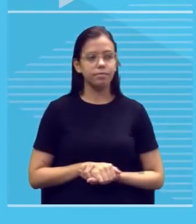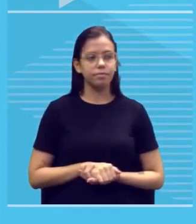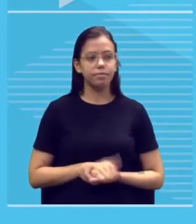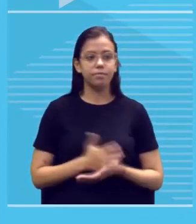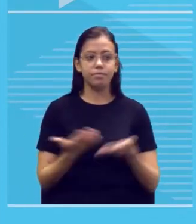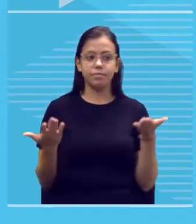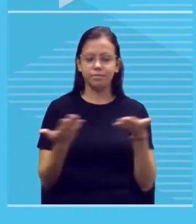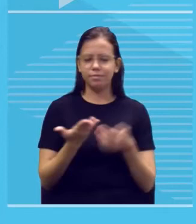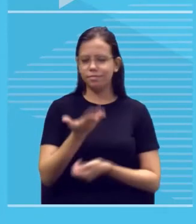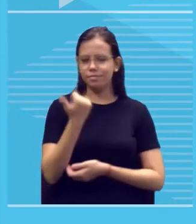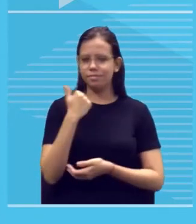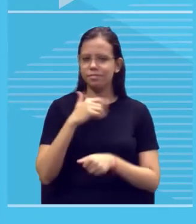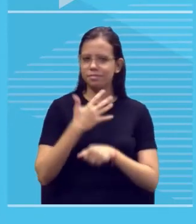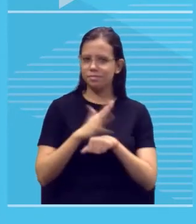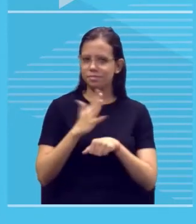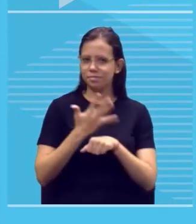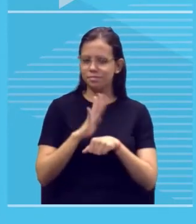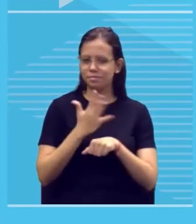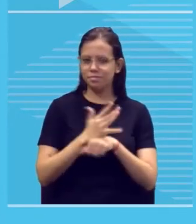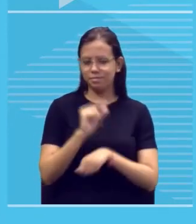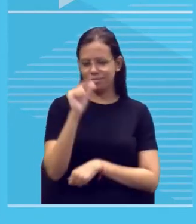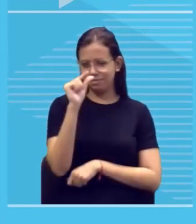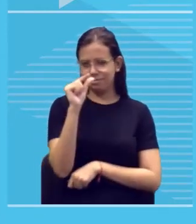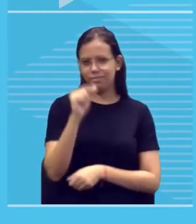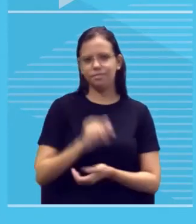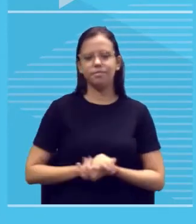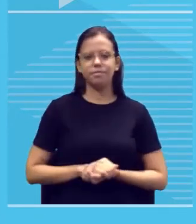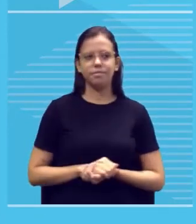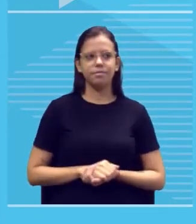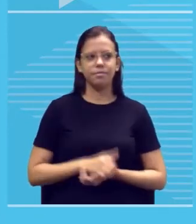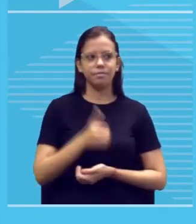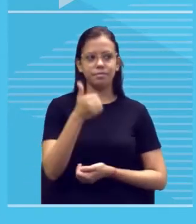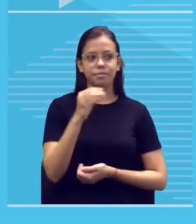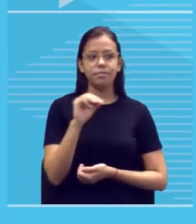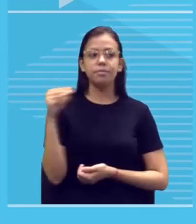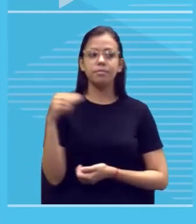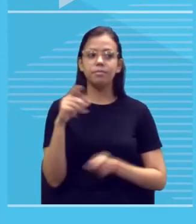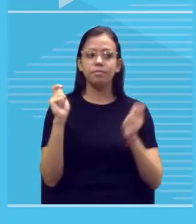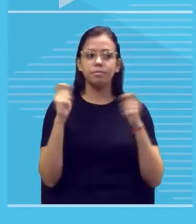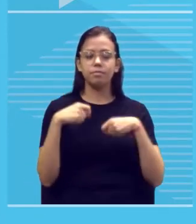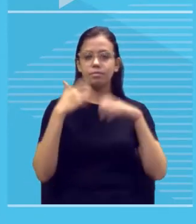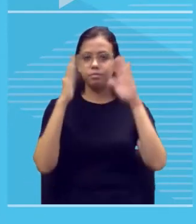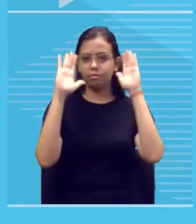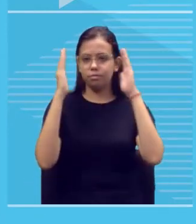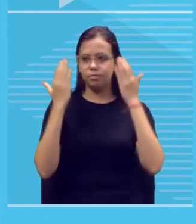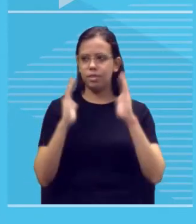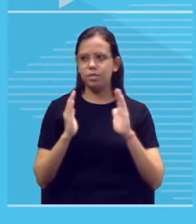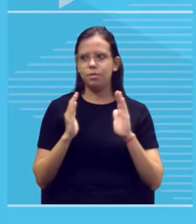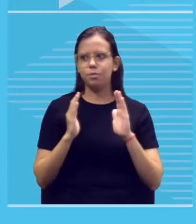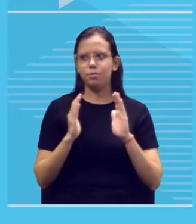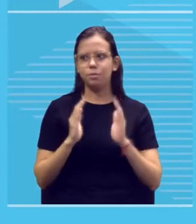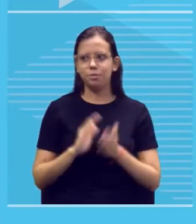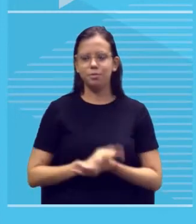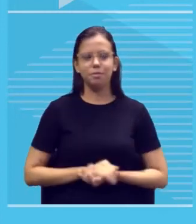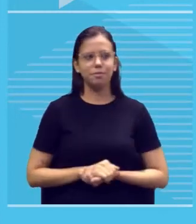mas está um pouquinho 10 minutos aí para gente fazer uma análise nos exercícios